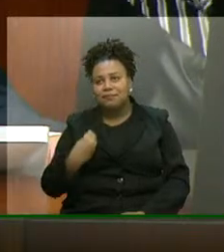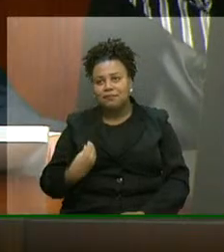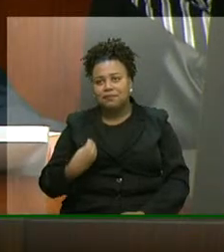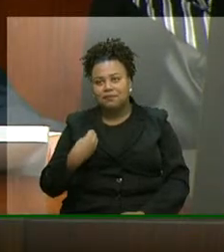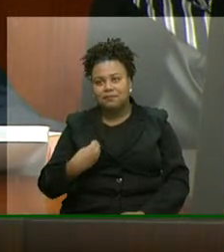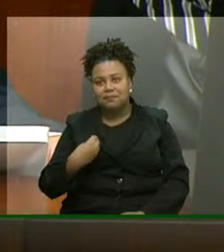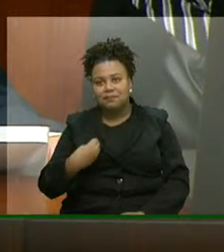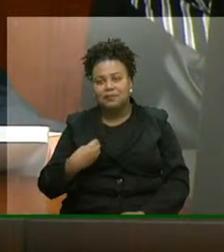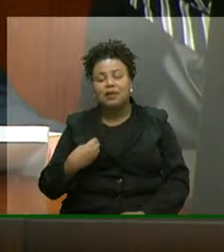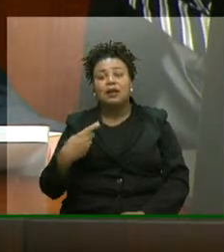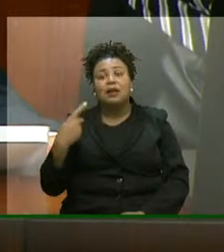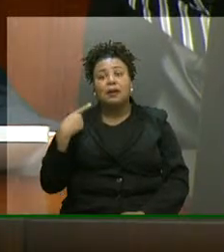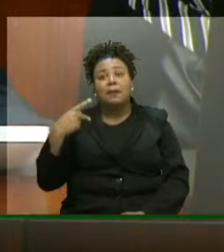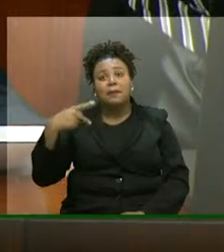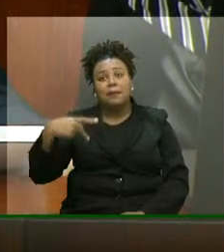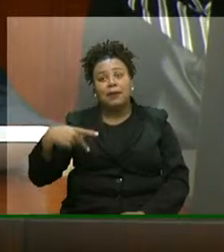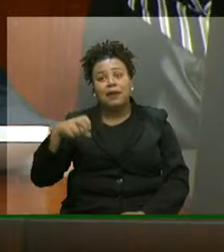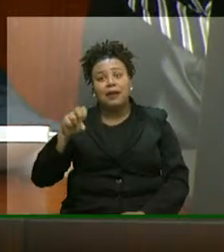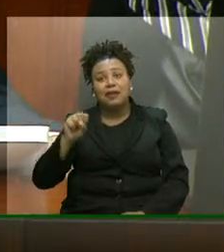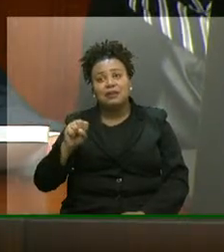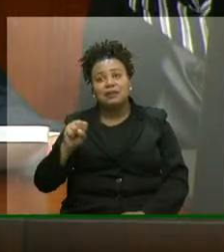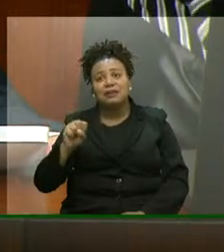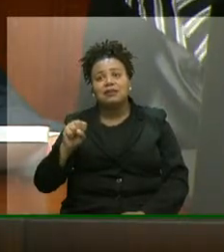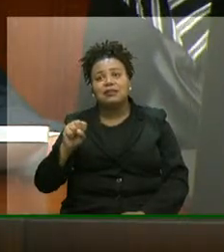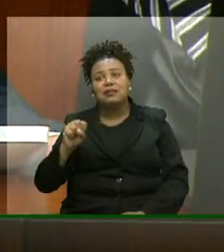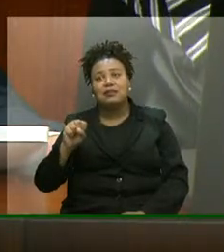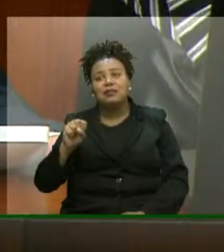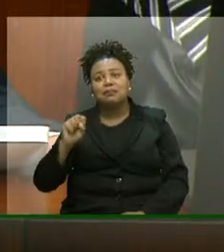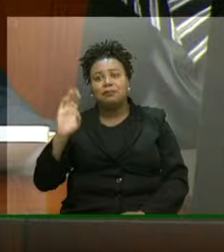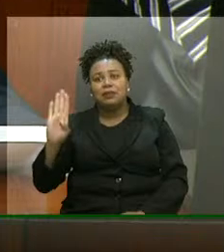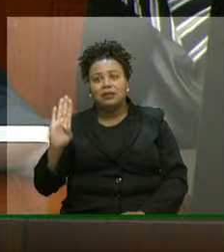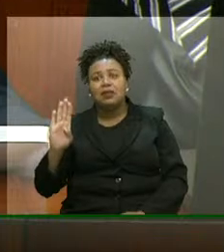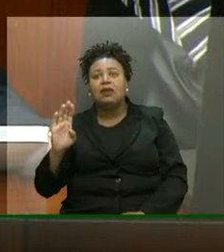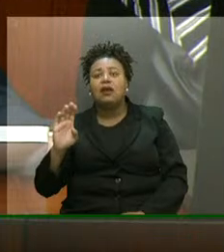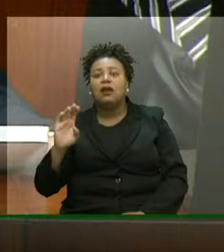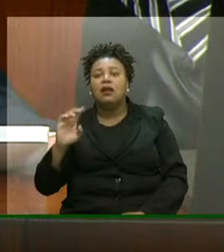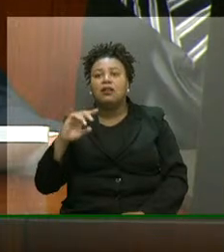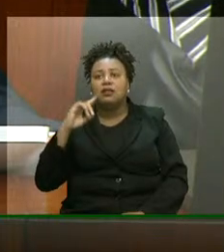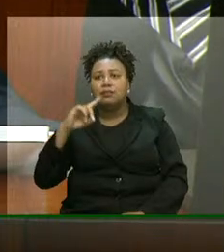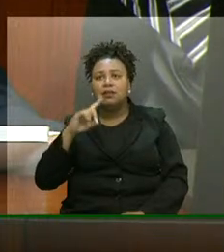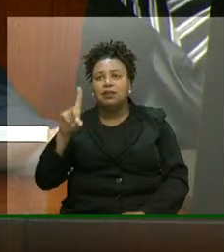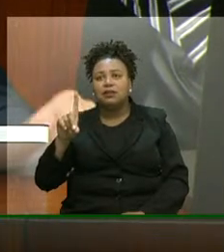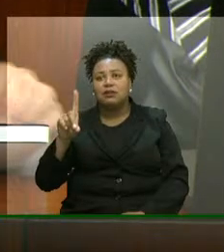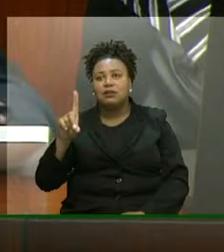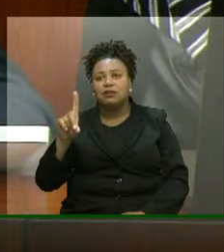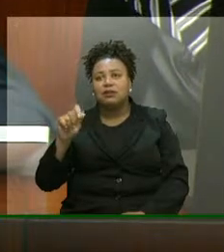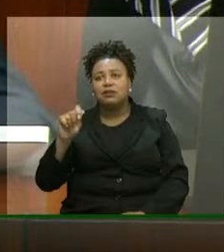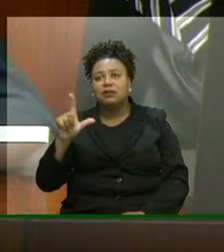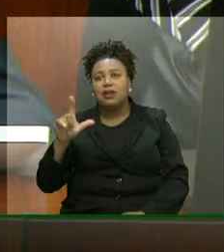Presente. Partido Socialista Brasileiro, Dalcísio Oliveira. Agora eu vou sair da reunião.